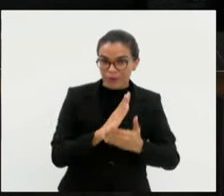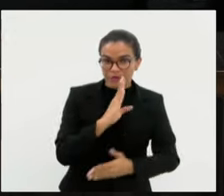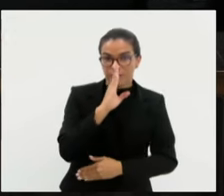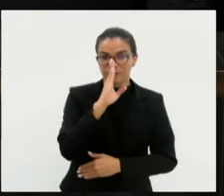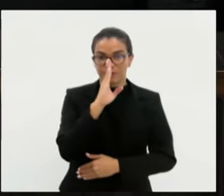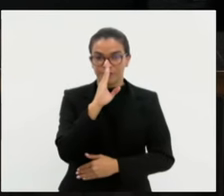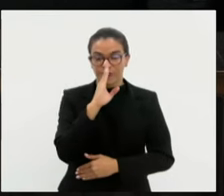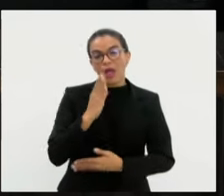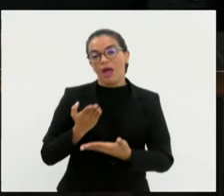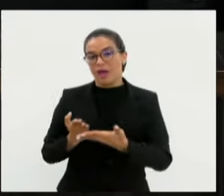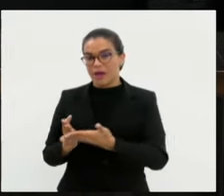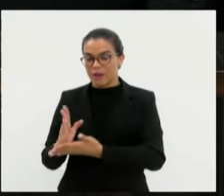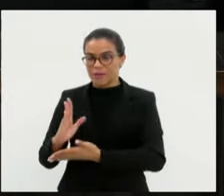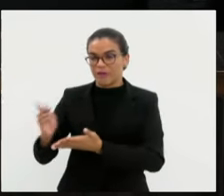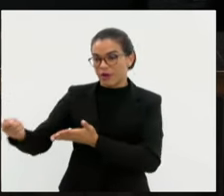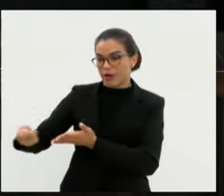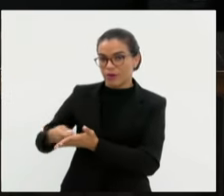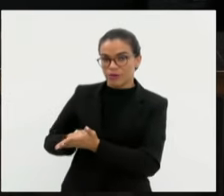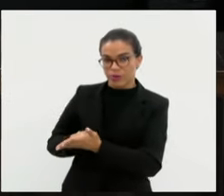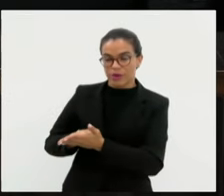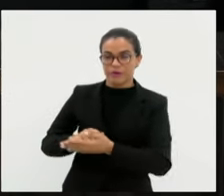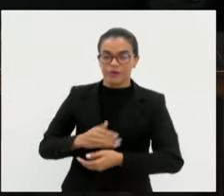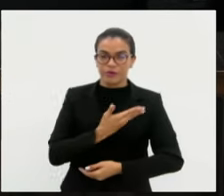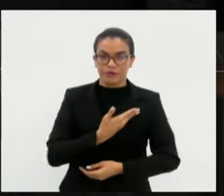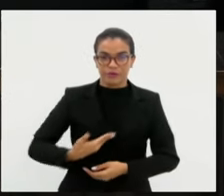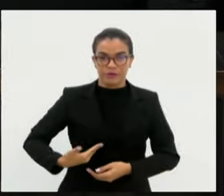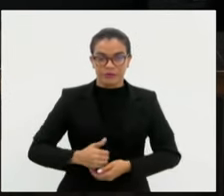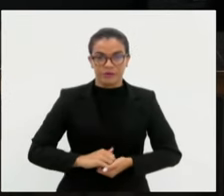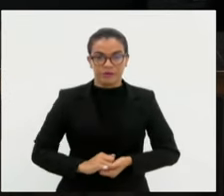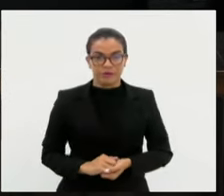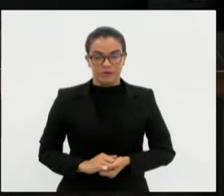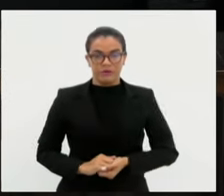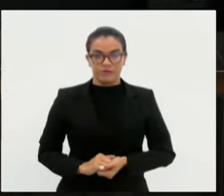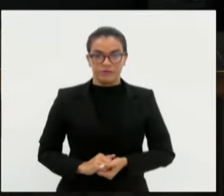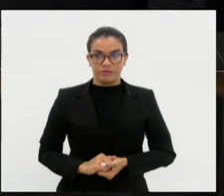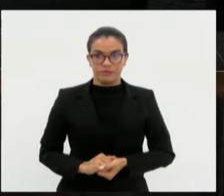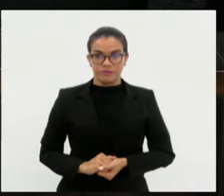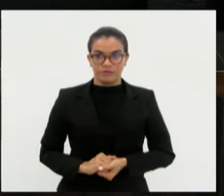estão. Aprovado, vai autógrafo.